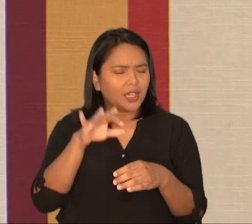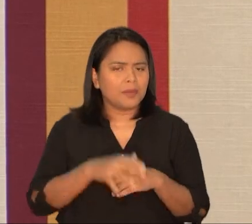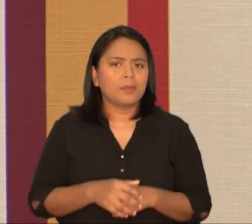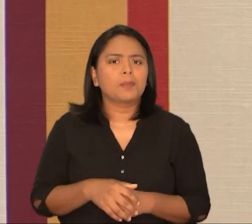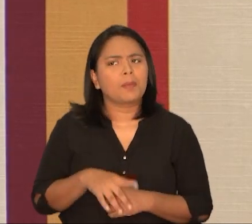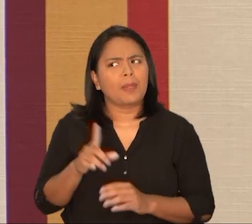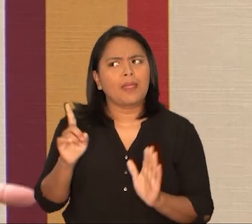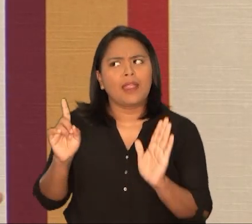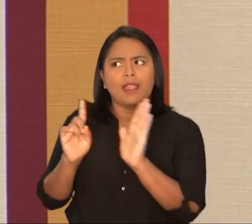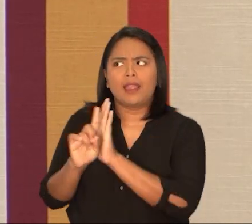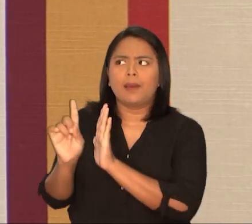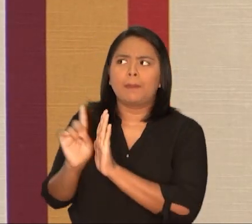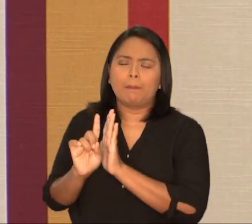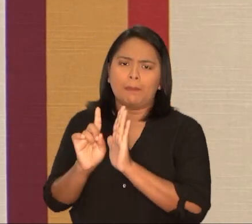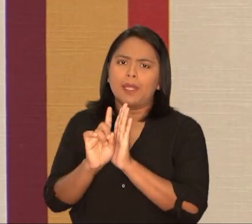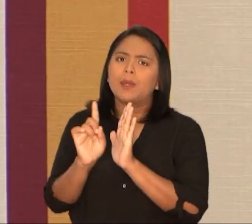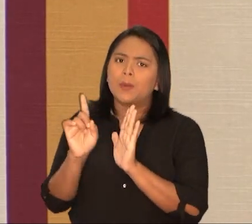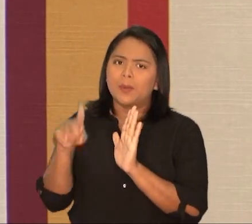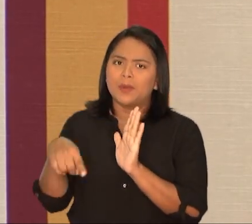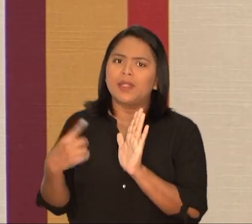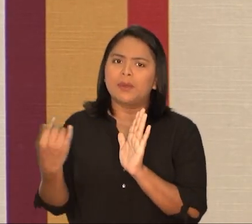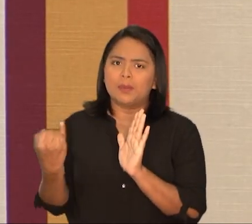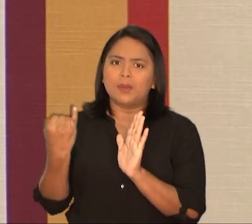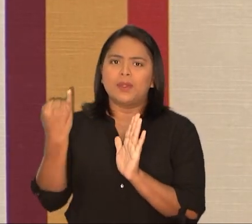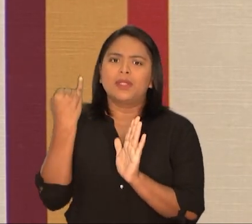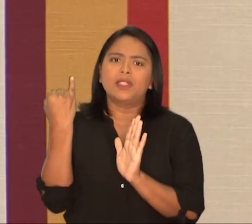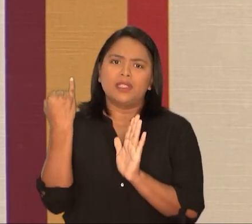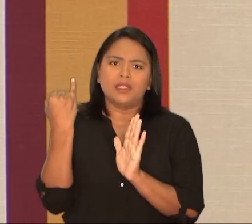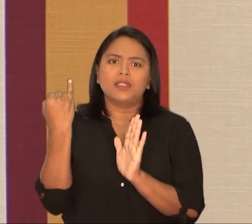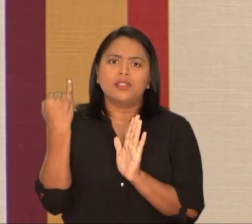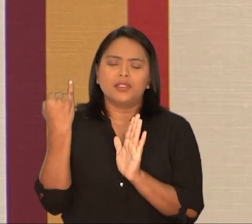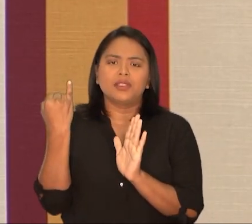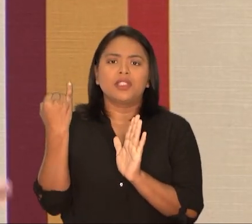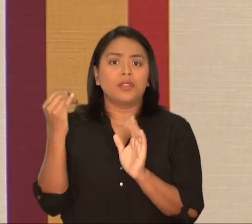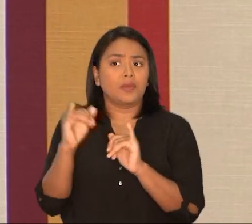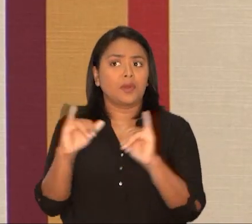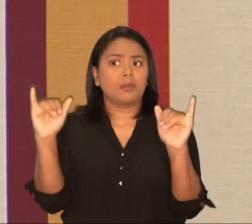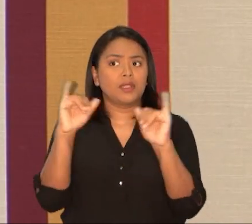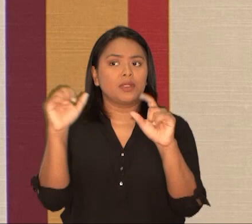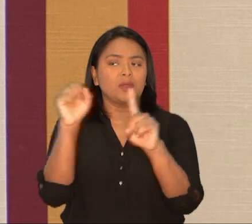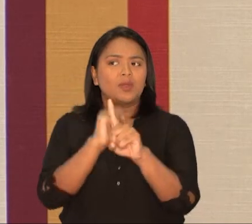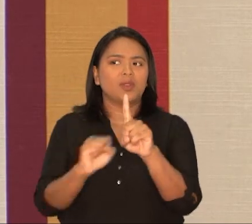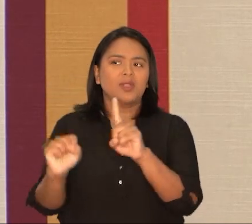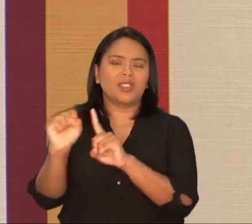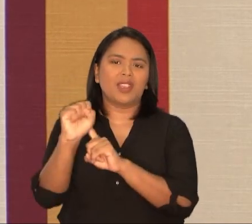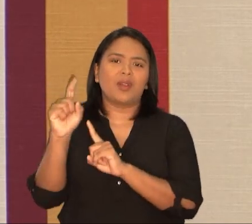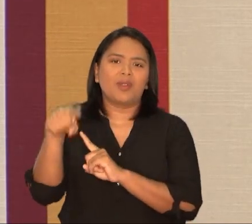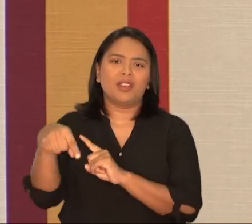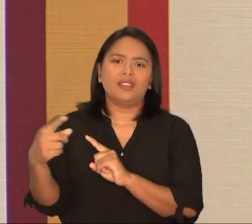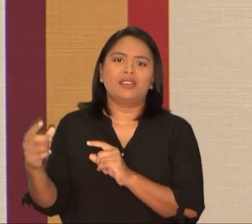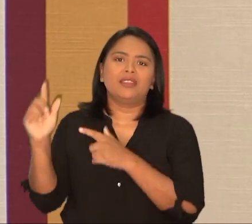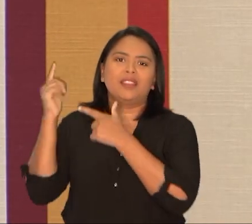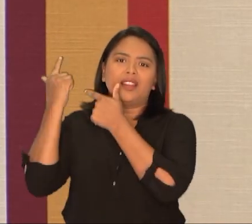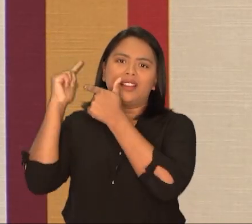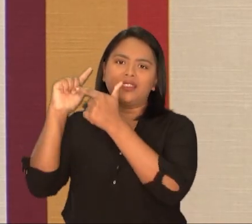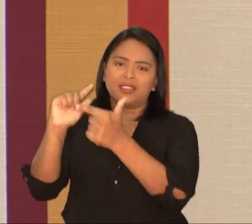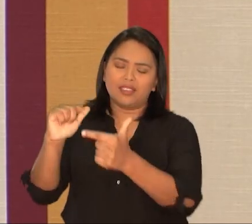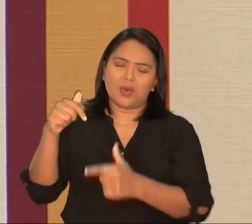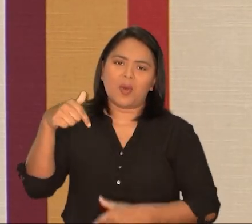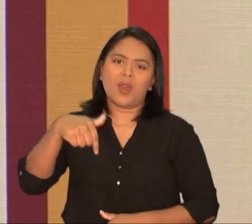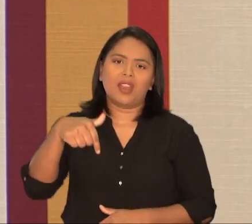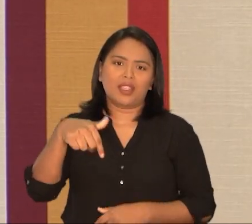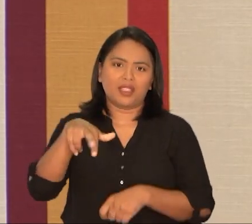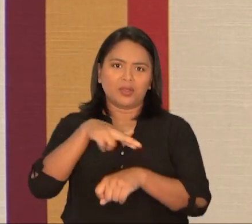ter evoluído muito em alguns estudos, mas a informação social que é passada, cultural mesmo, ainda mais aqui no nosso estado, é